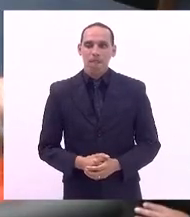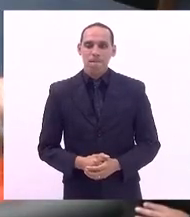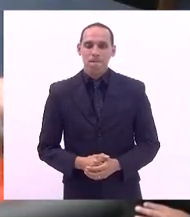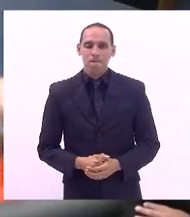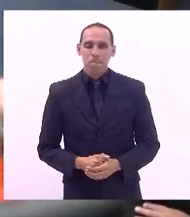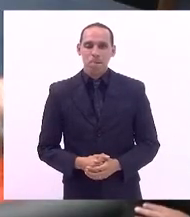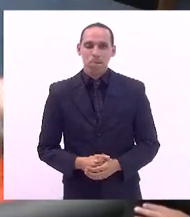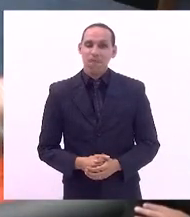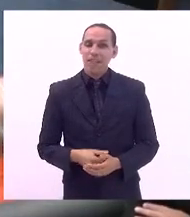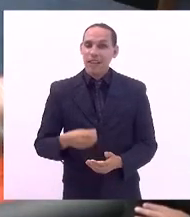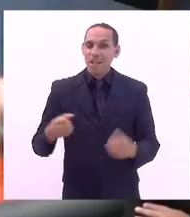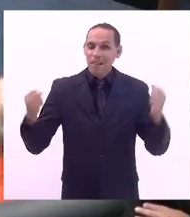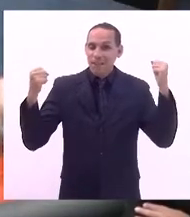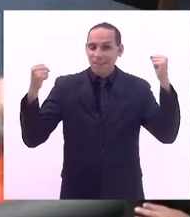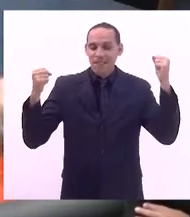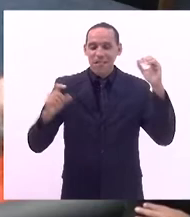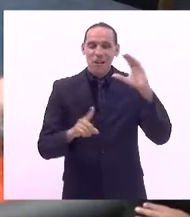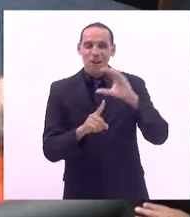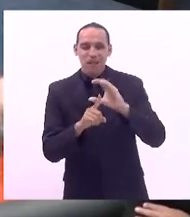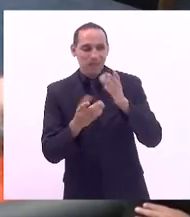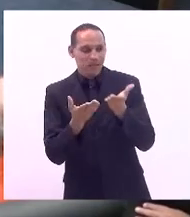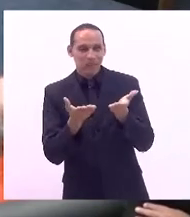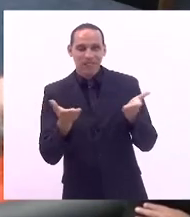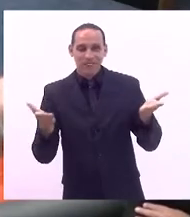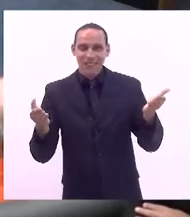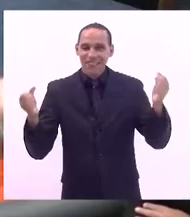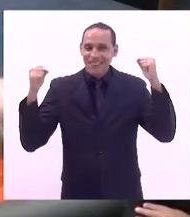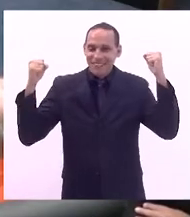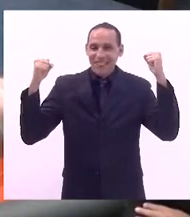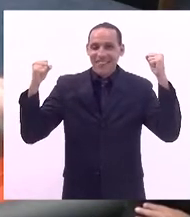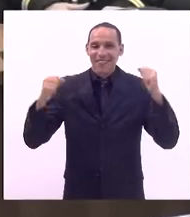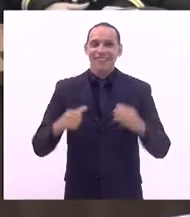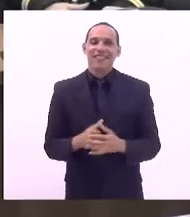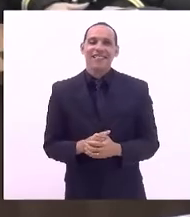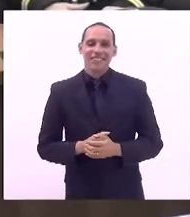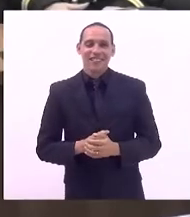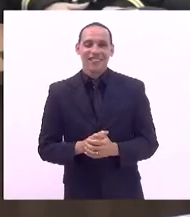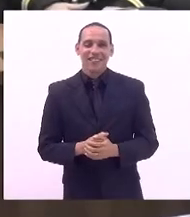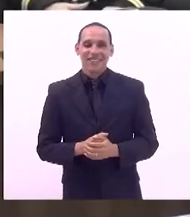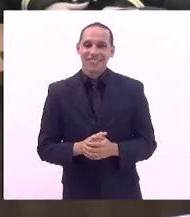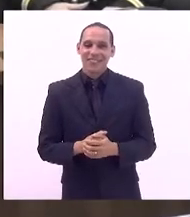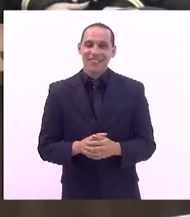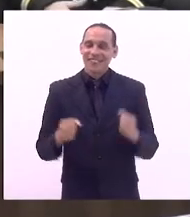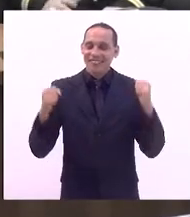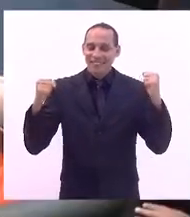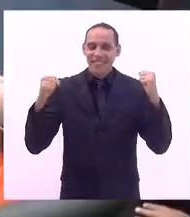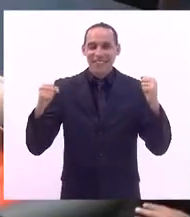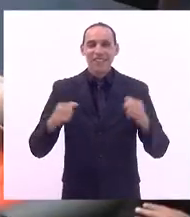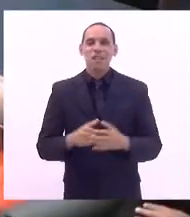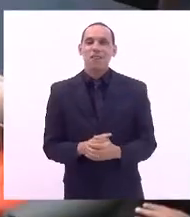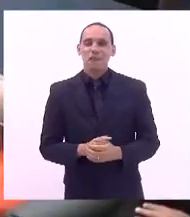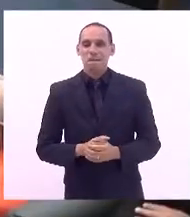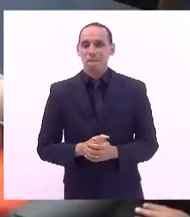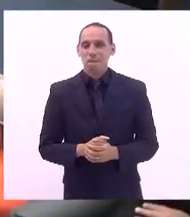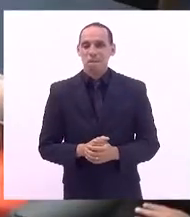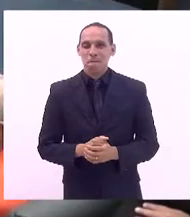eu vim buscar pelangi viva né gente vivos capeland